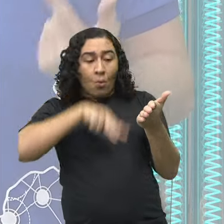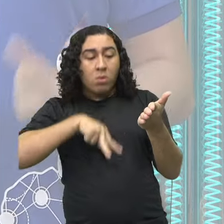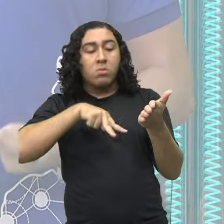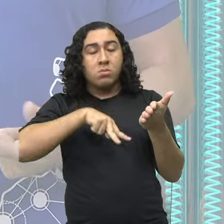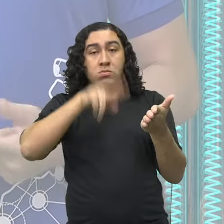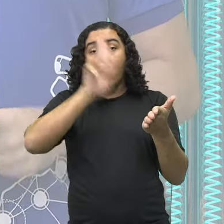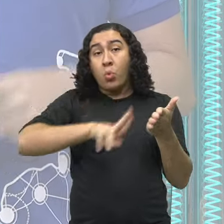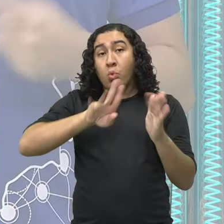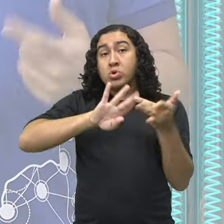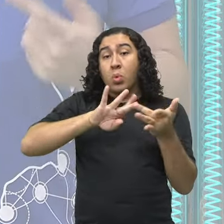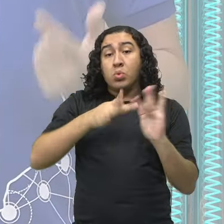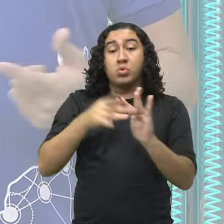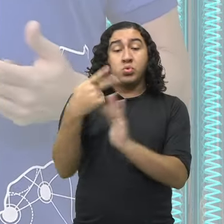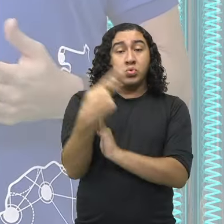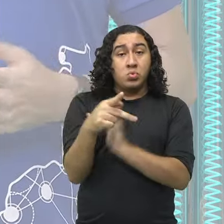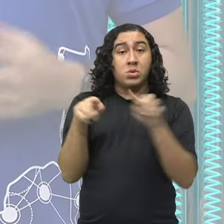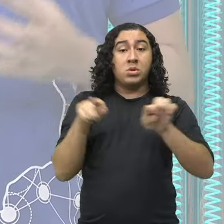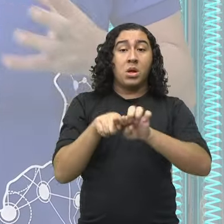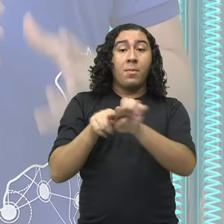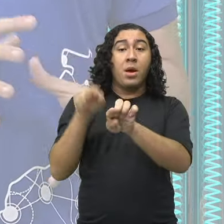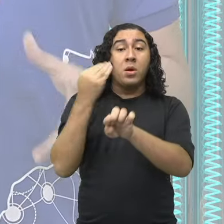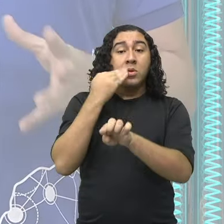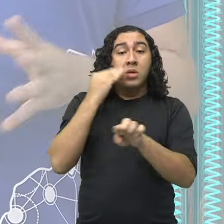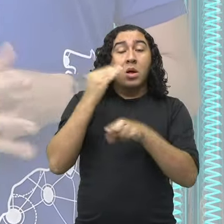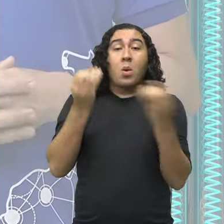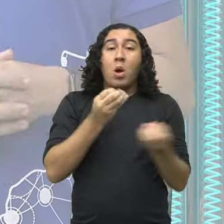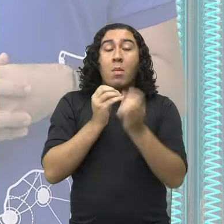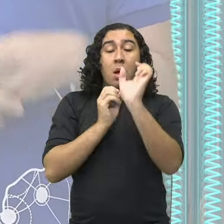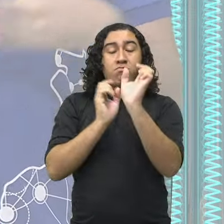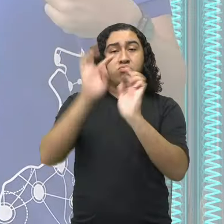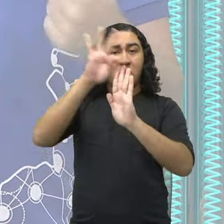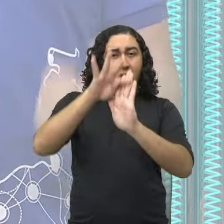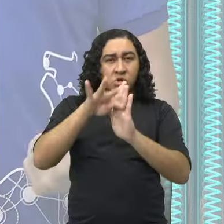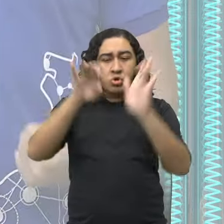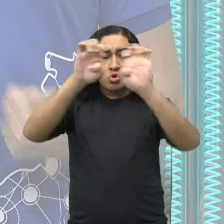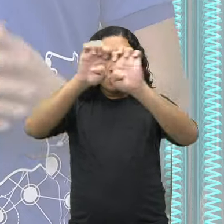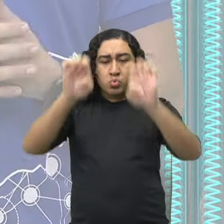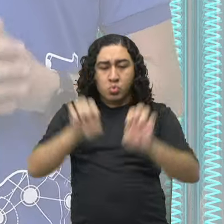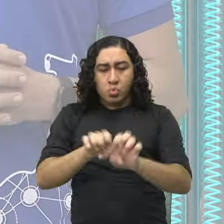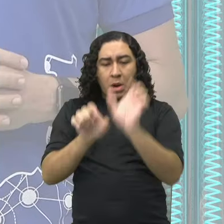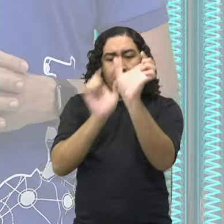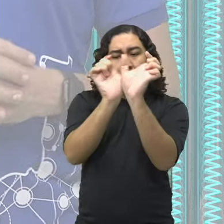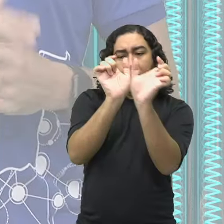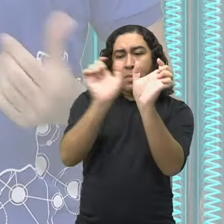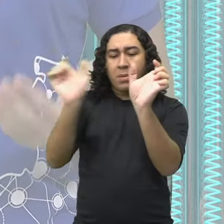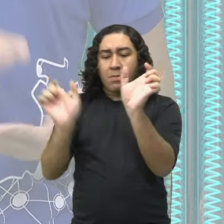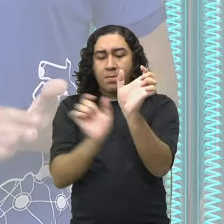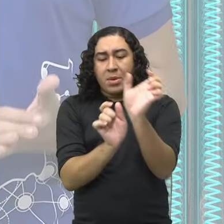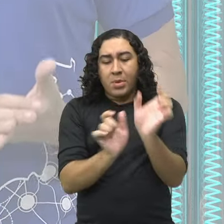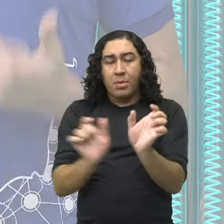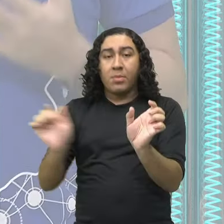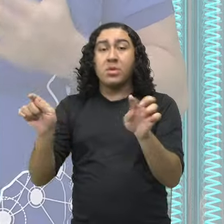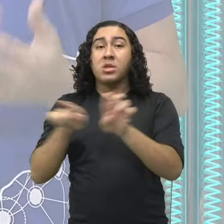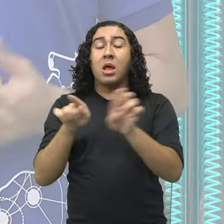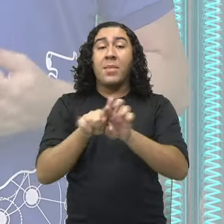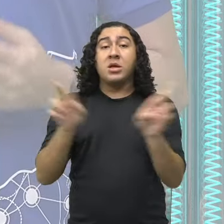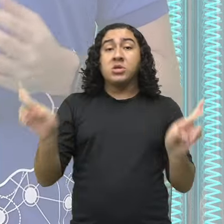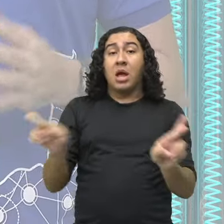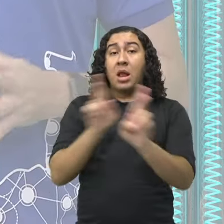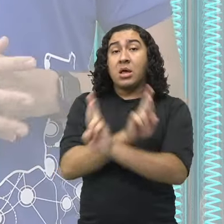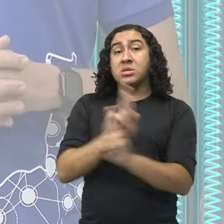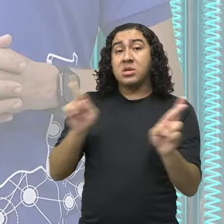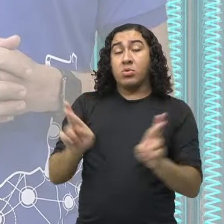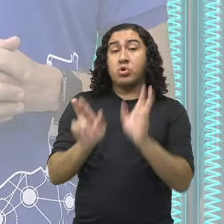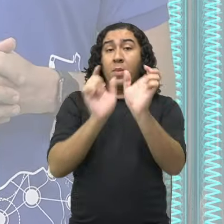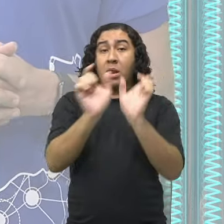seu contexto, compreender os jogos de palavras realizados, identificar as conotações usadas e os efeitos